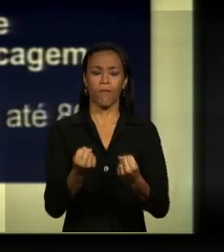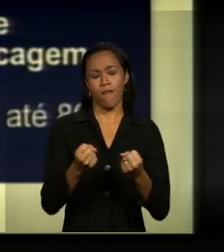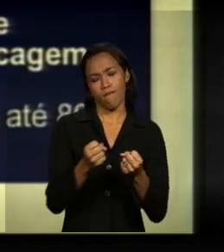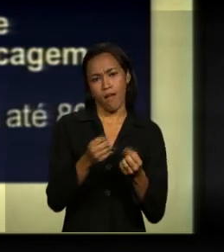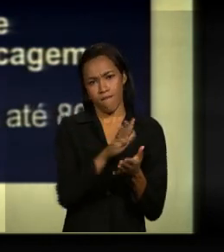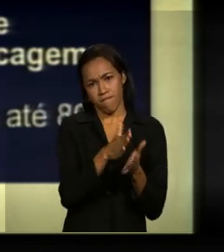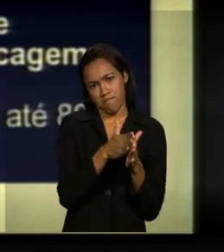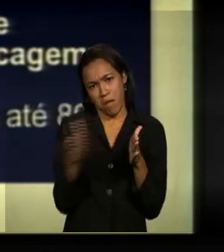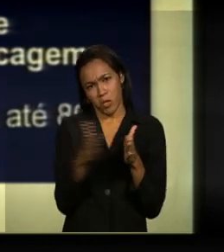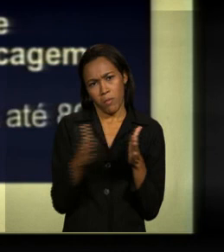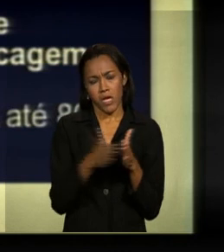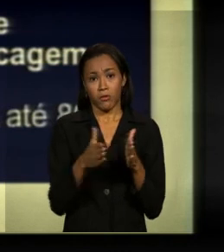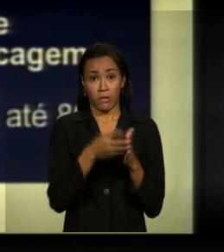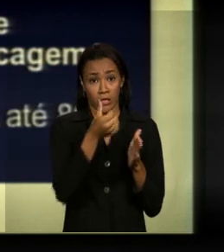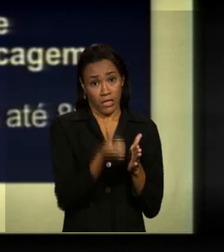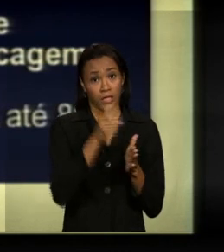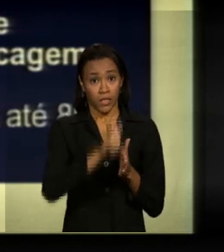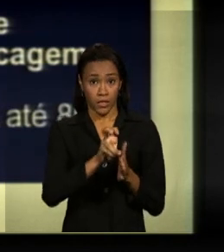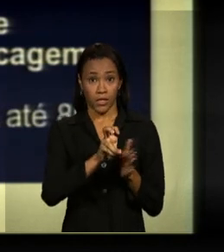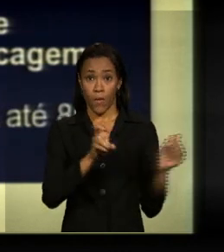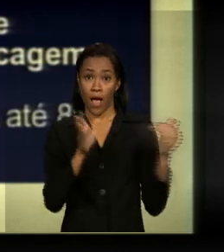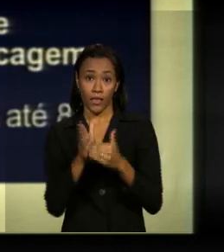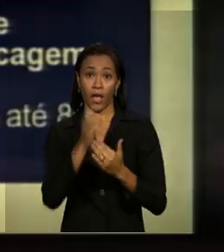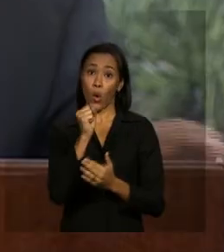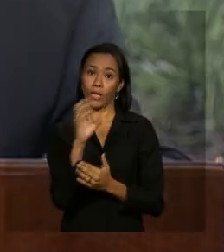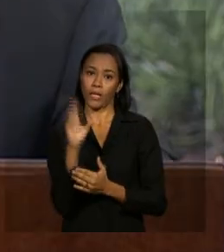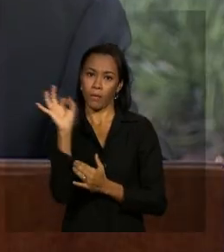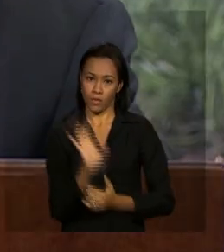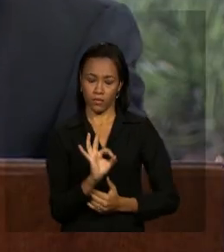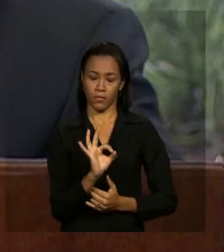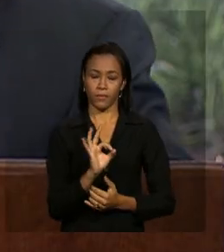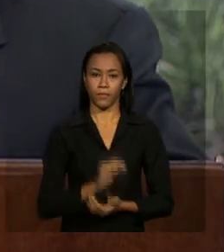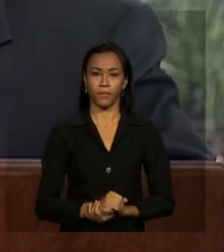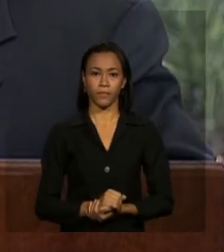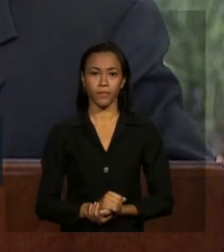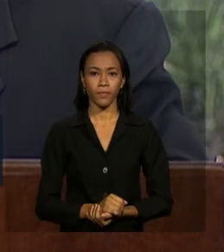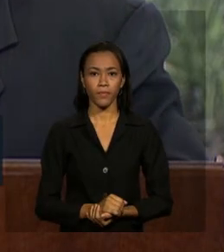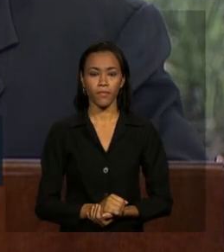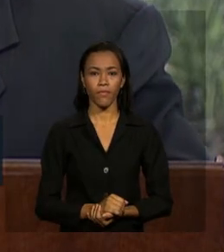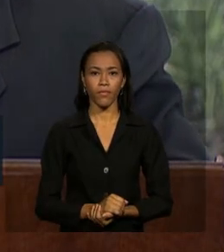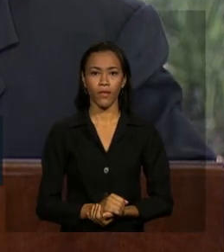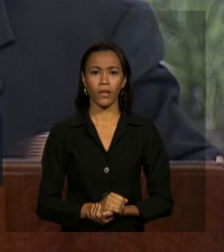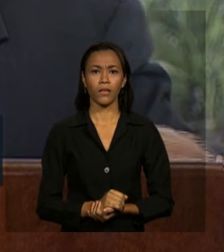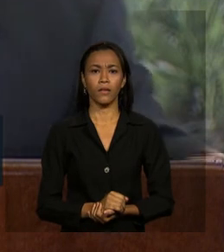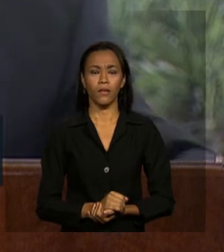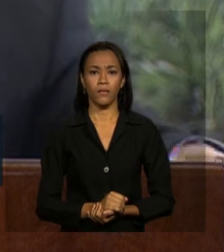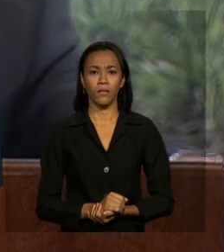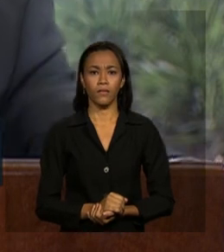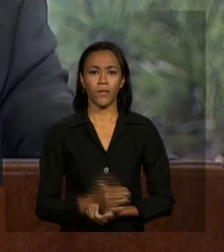pode variar entre 65 e 80 porcento eu gostaria